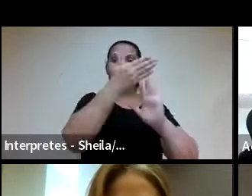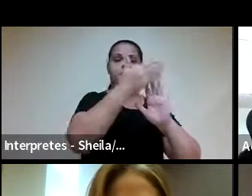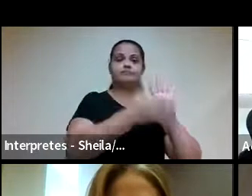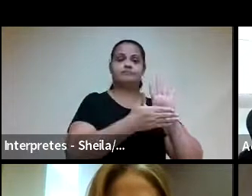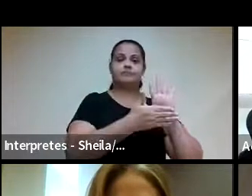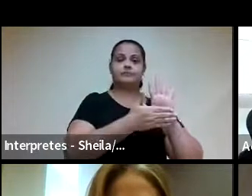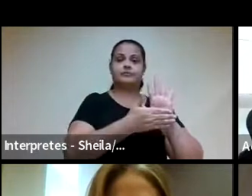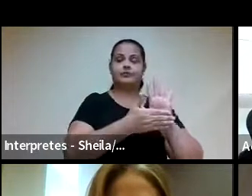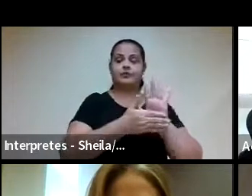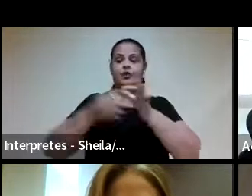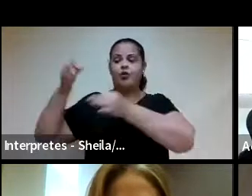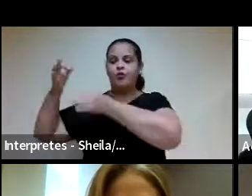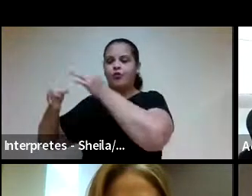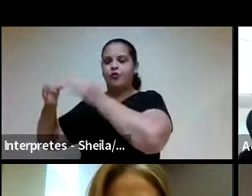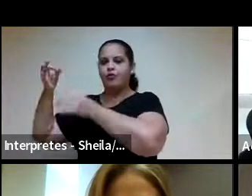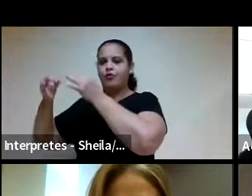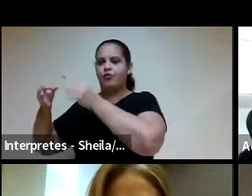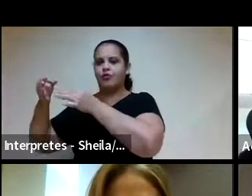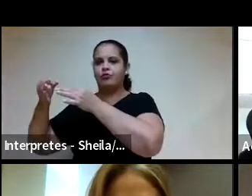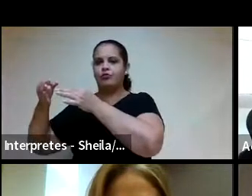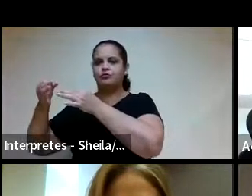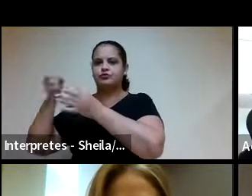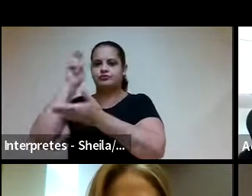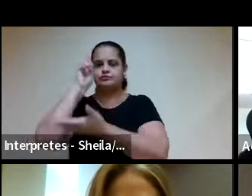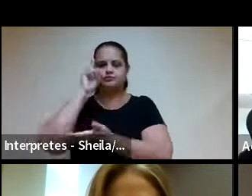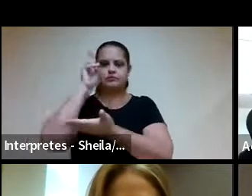Então, verificando aqui o ID